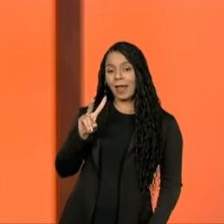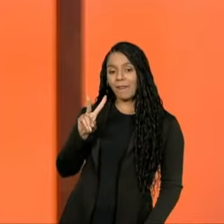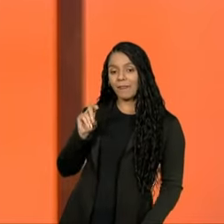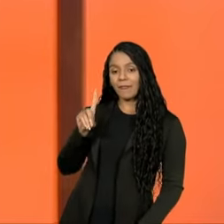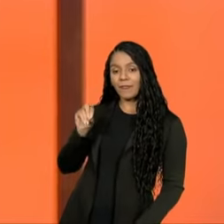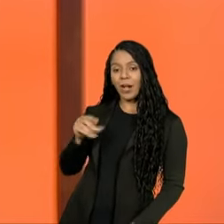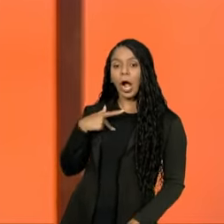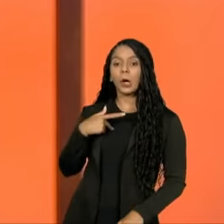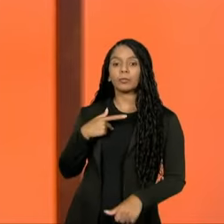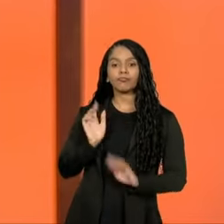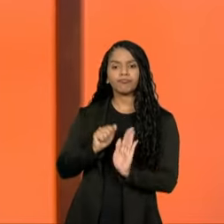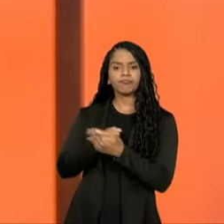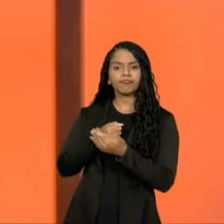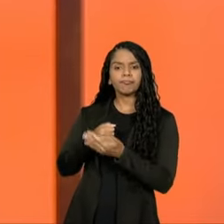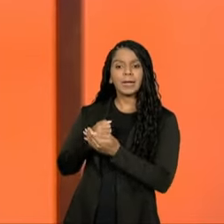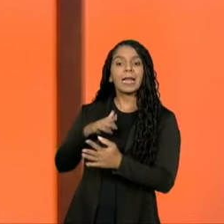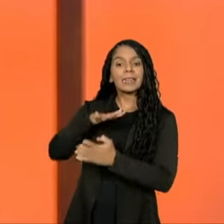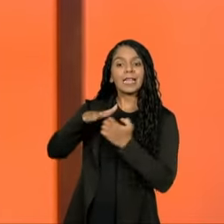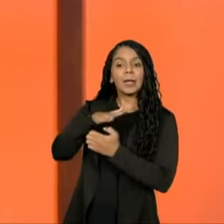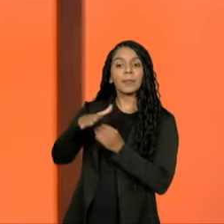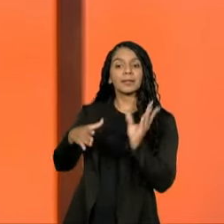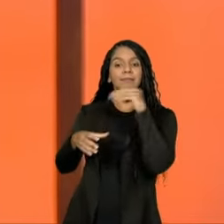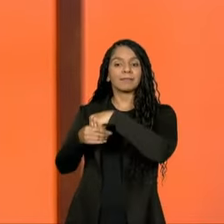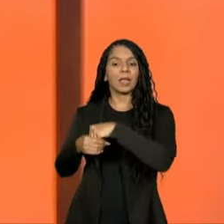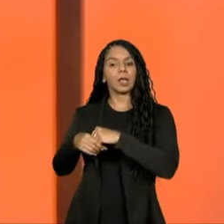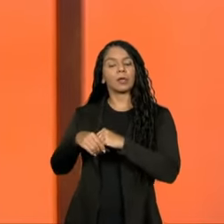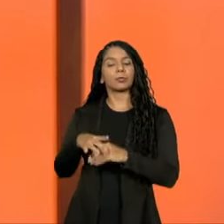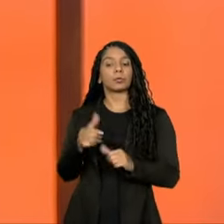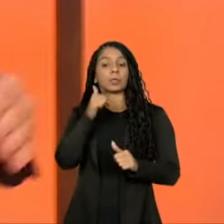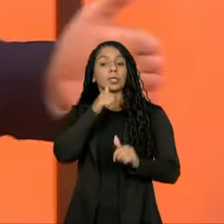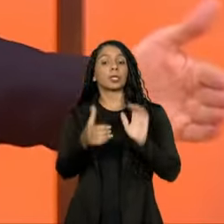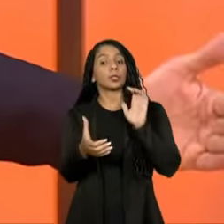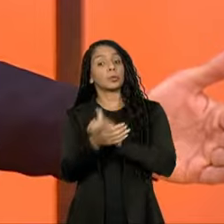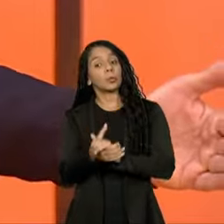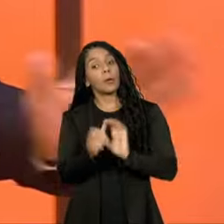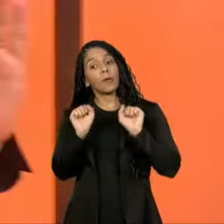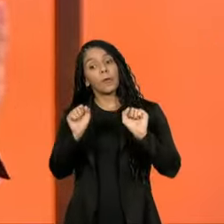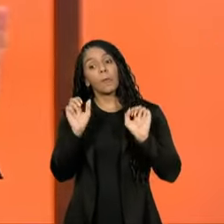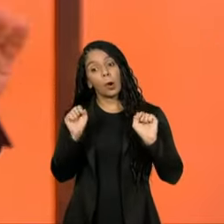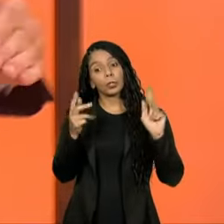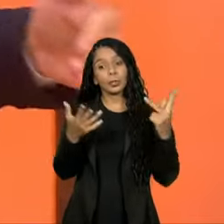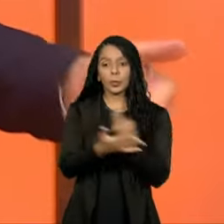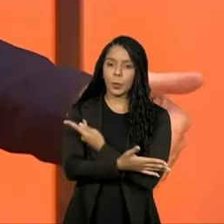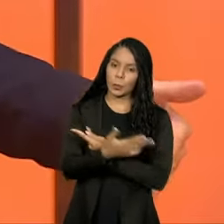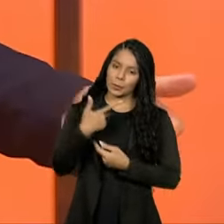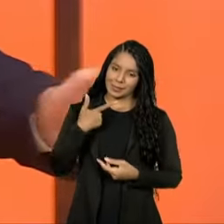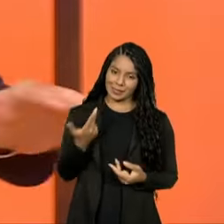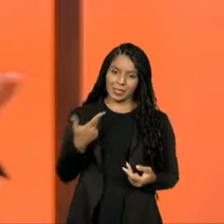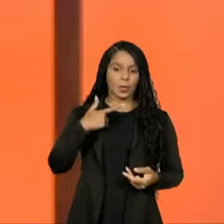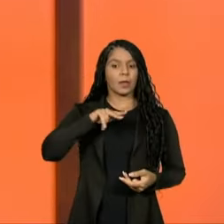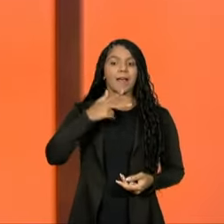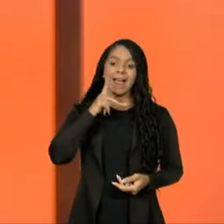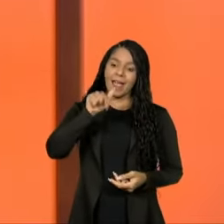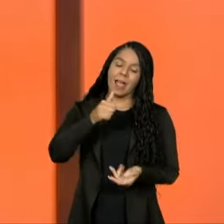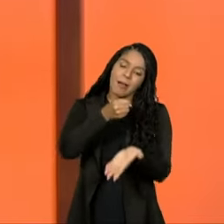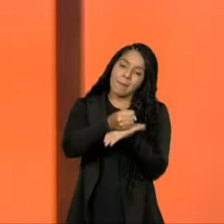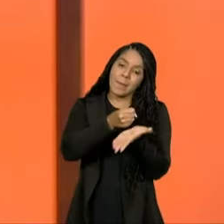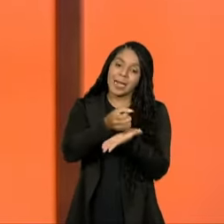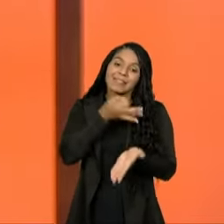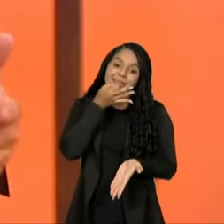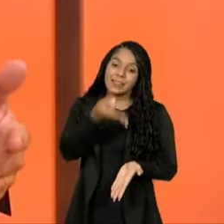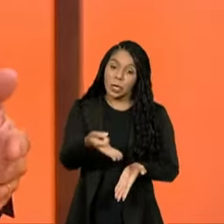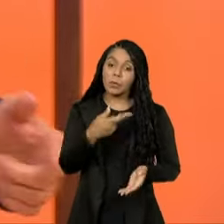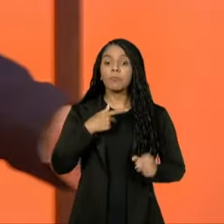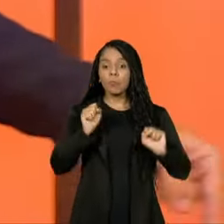empresa onde tem a esposa. Então, assim, eu estou dizendo que pode ser. Estou dizendo que essa é a base da denúncia. Eu estou dizendo que essa é a base da denúncia. Então, assim,